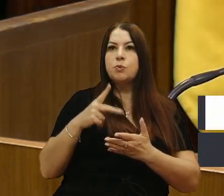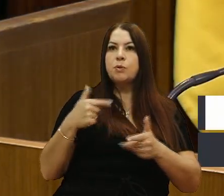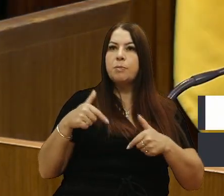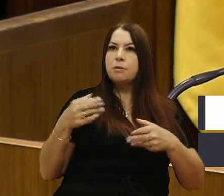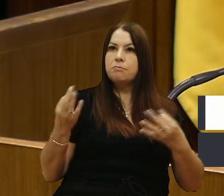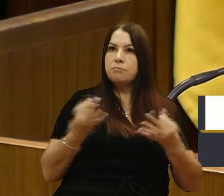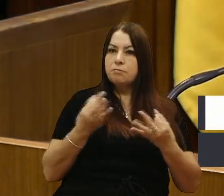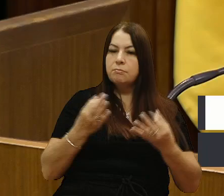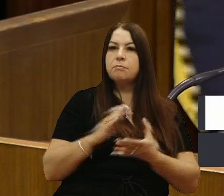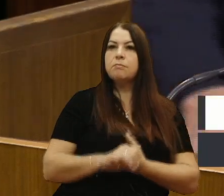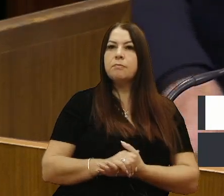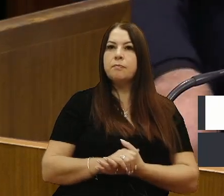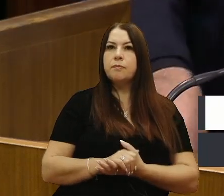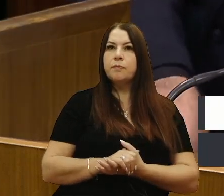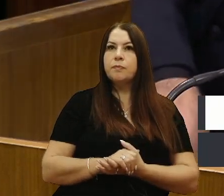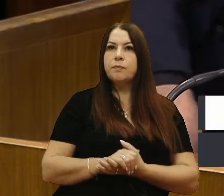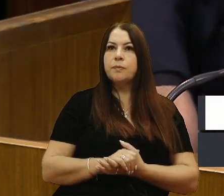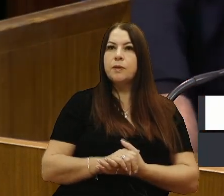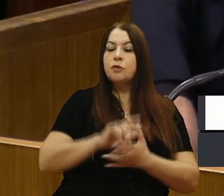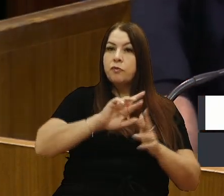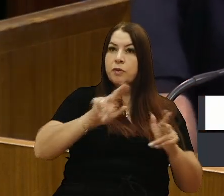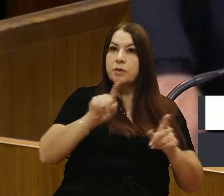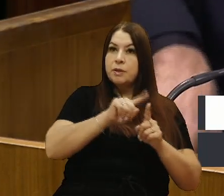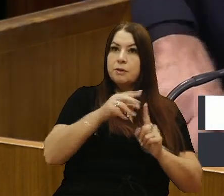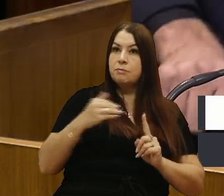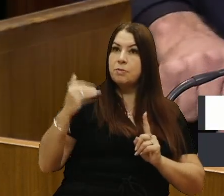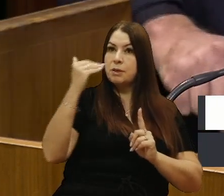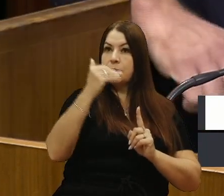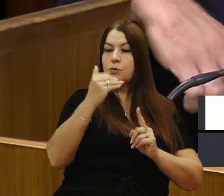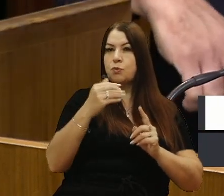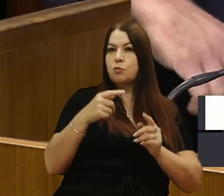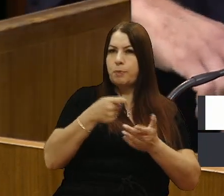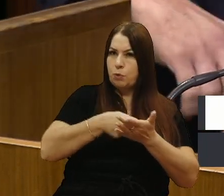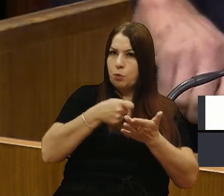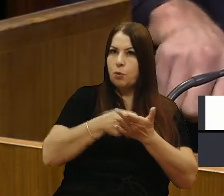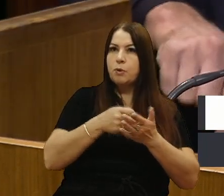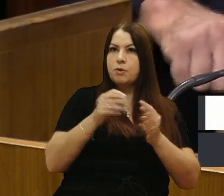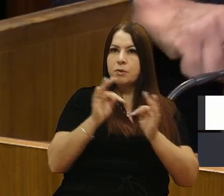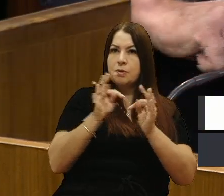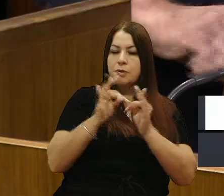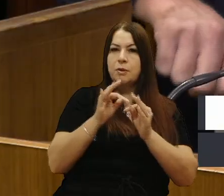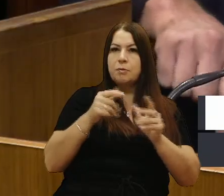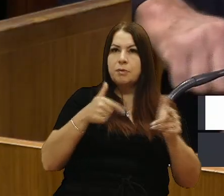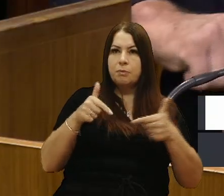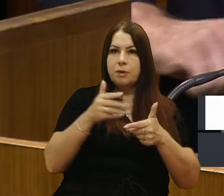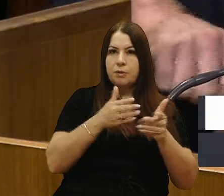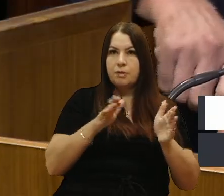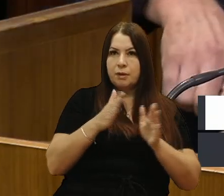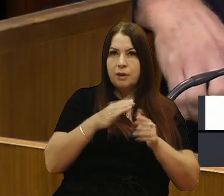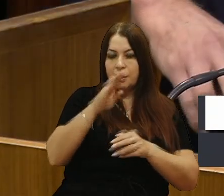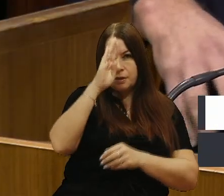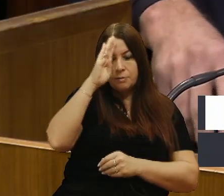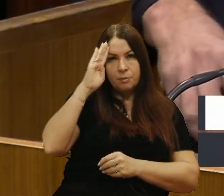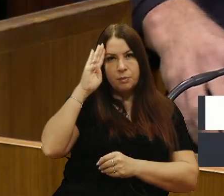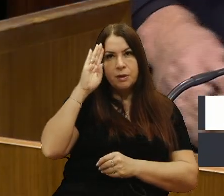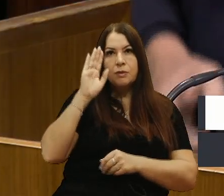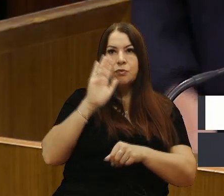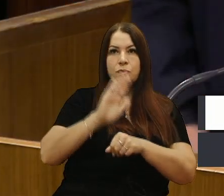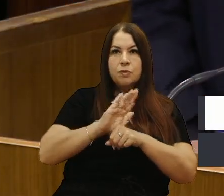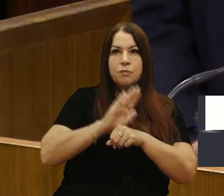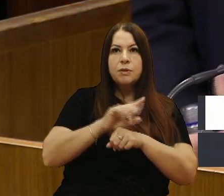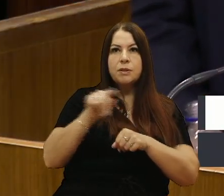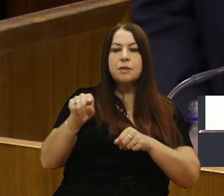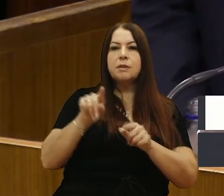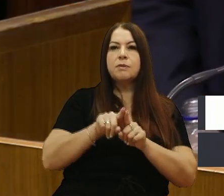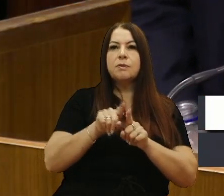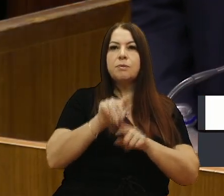excelência, com distinções que evidenciam o rigor técnico e a produção acadêmica, e a contribuição efetiva